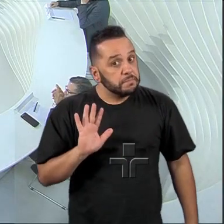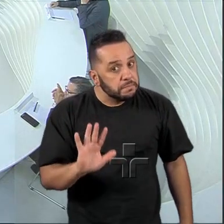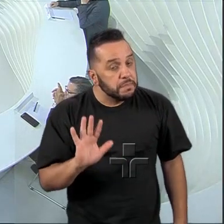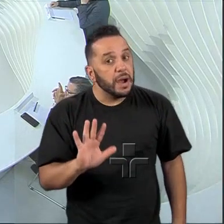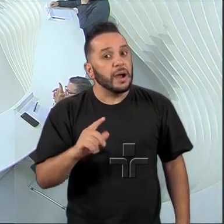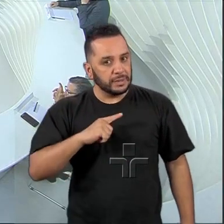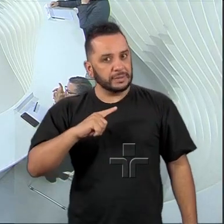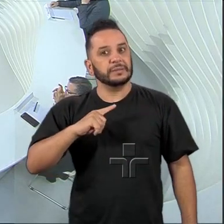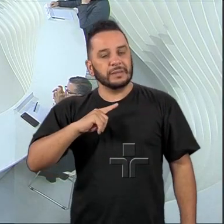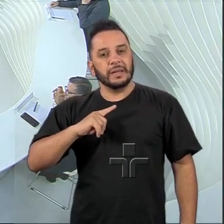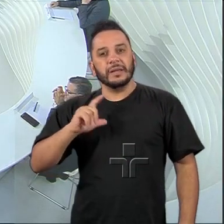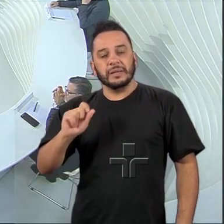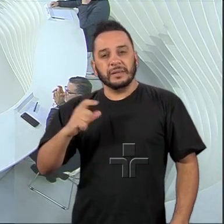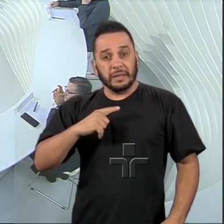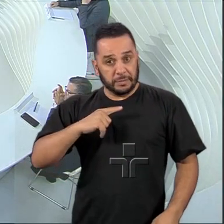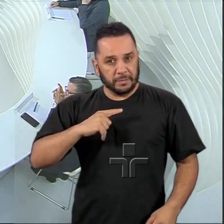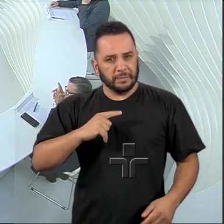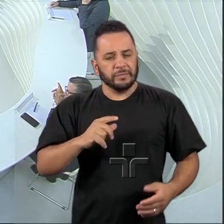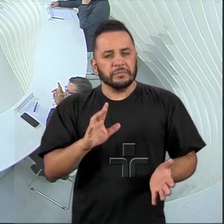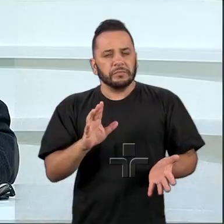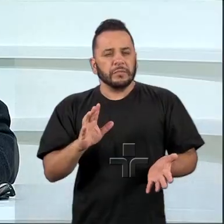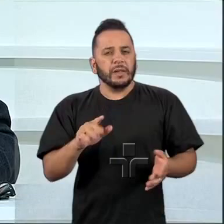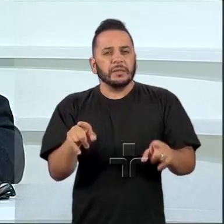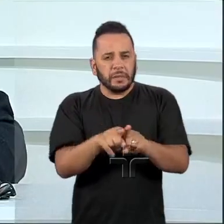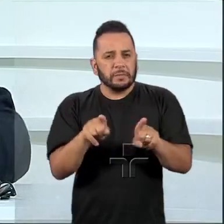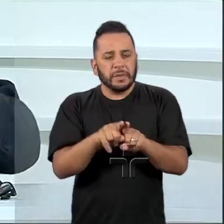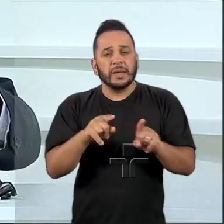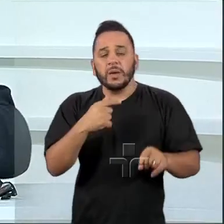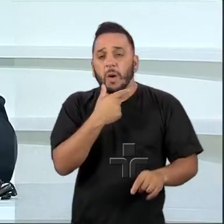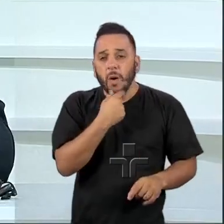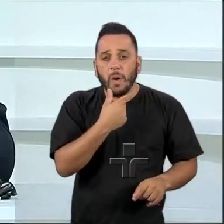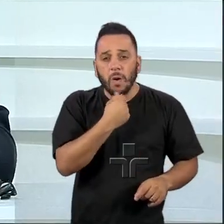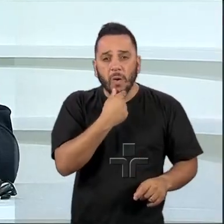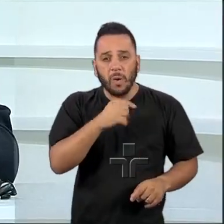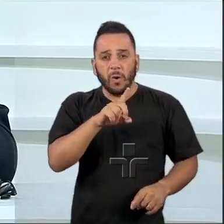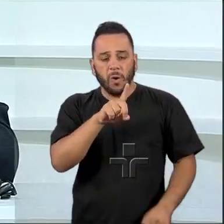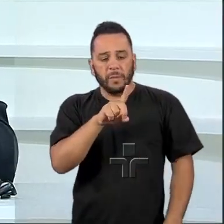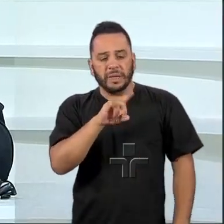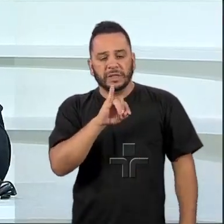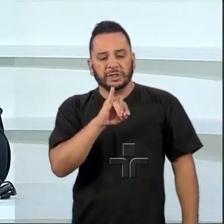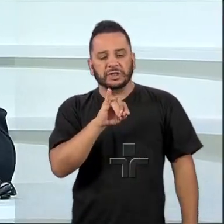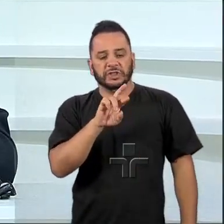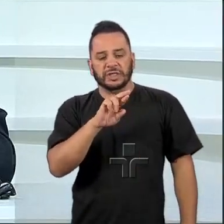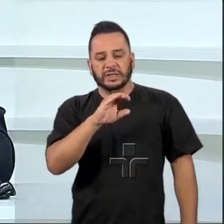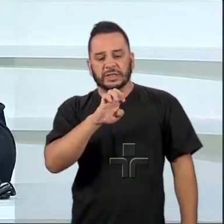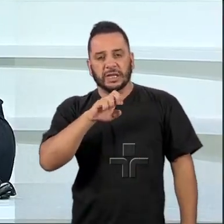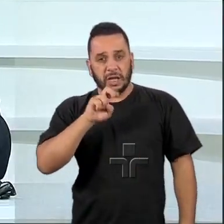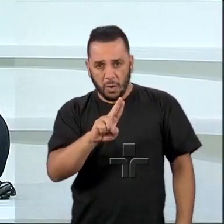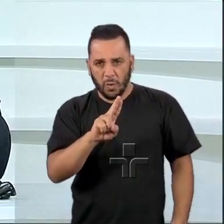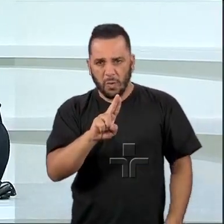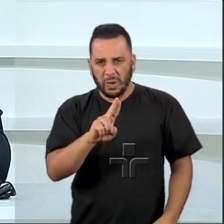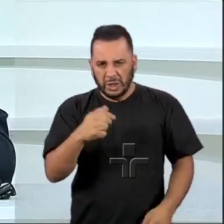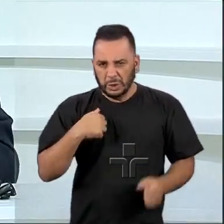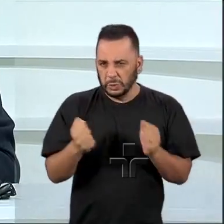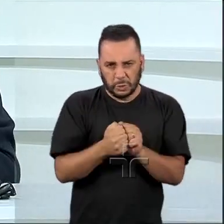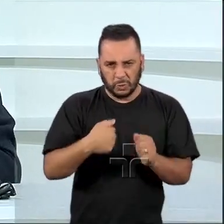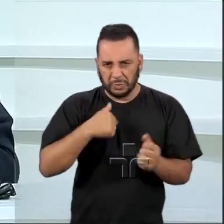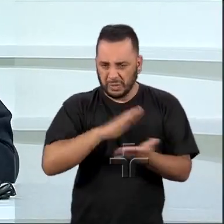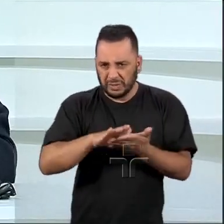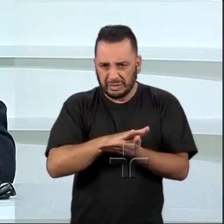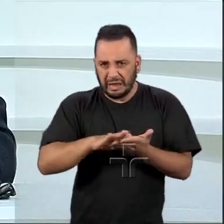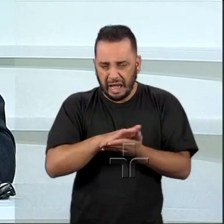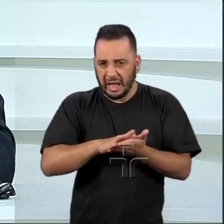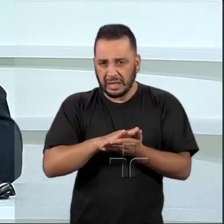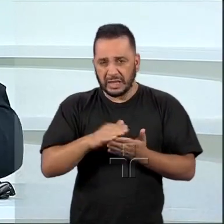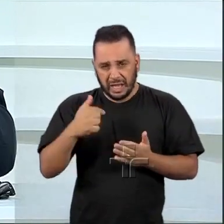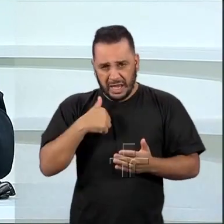naquela contagem. E desautorizou concretamente José Dirceu, dizendo que José Dirceu não fez minha campanha e não será membro do meu governo, não está autorizado a falar em meu